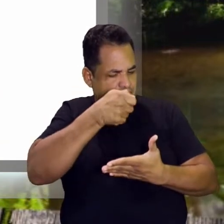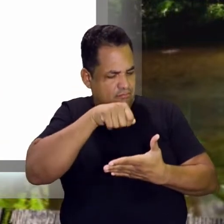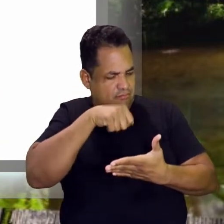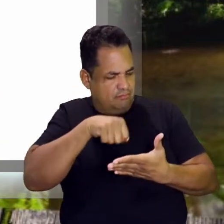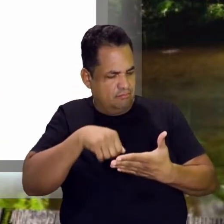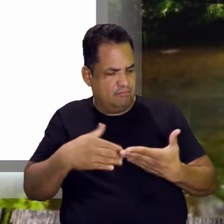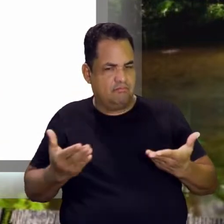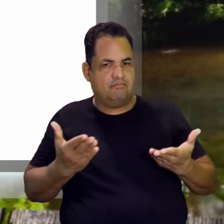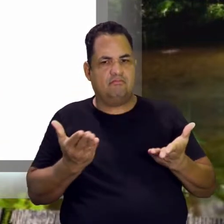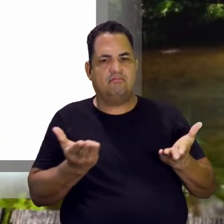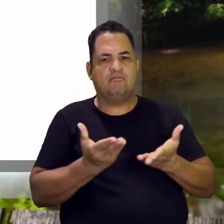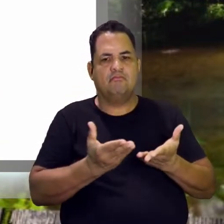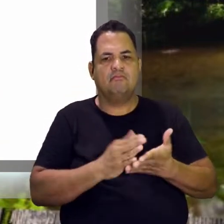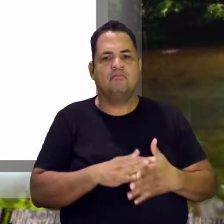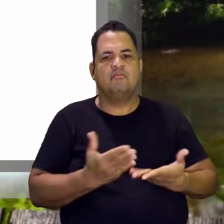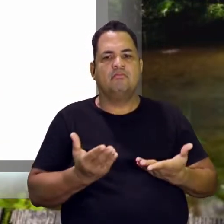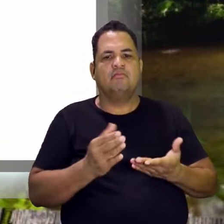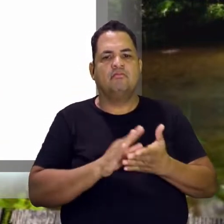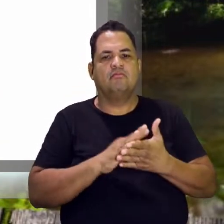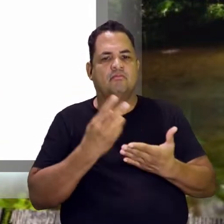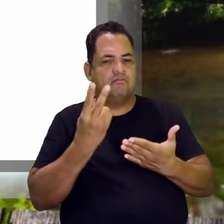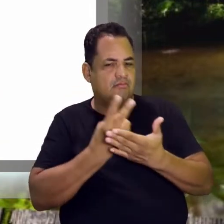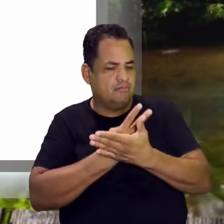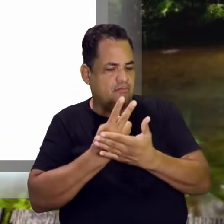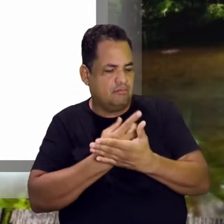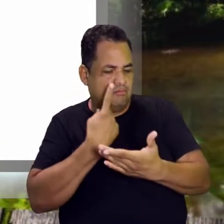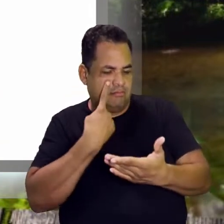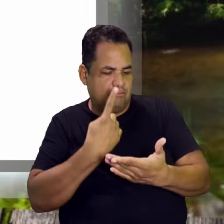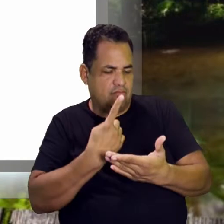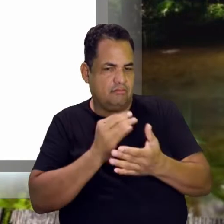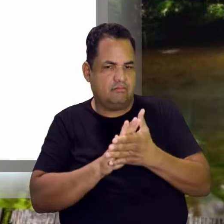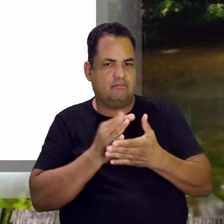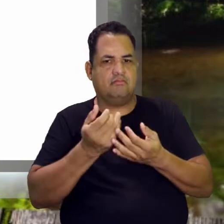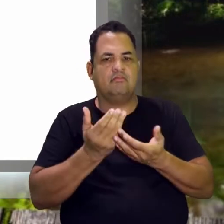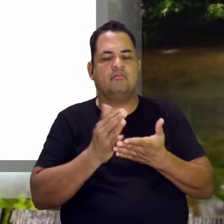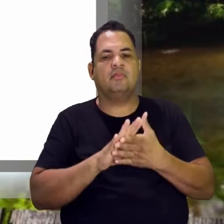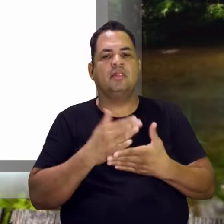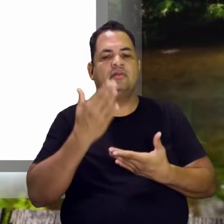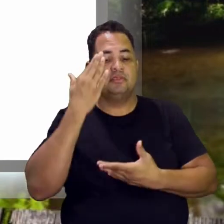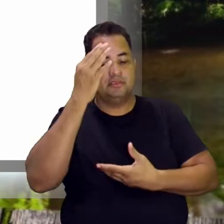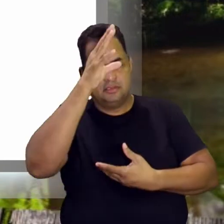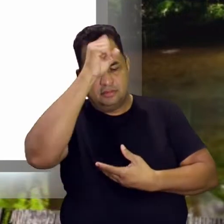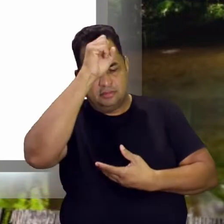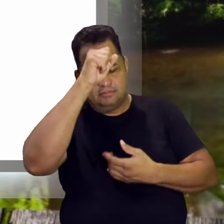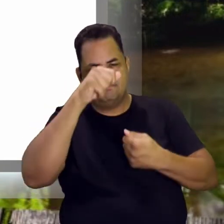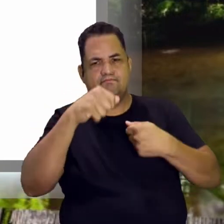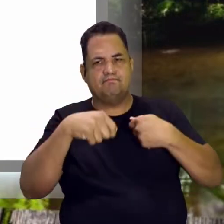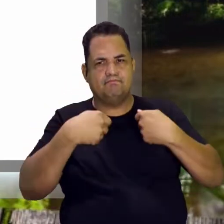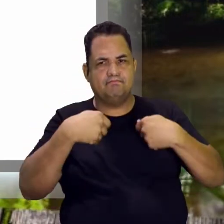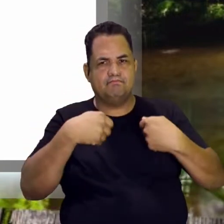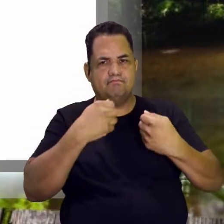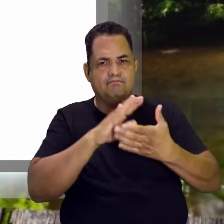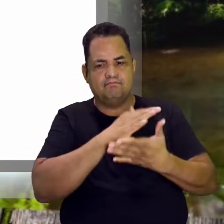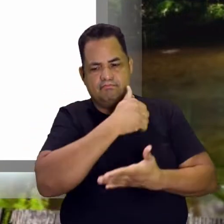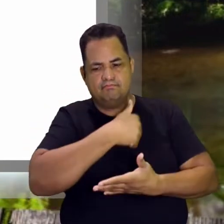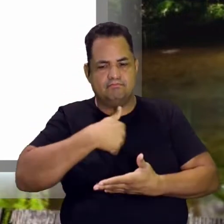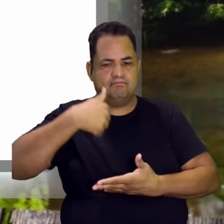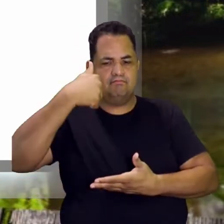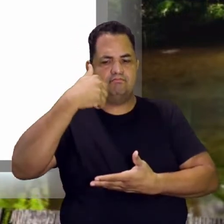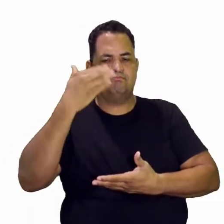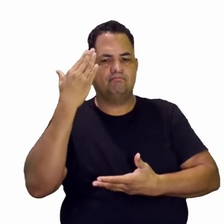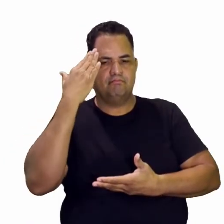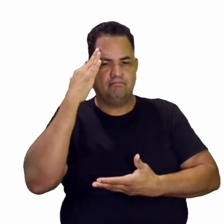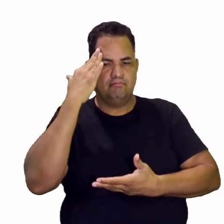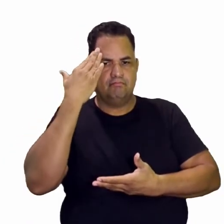é o momento, né? Da gente conferir o que foi que ficou e o que precisa ser um pouco mais fundamentado, tá